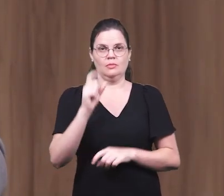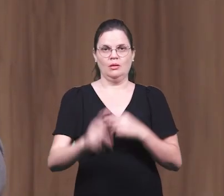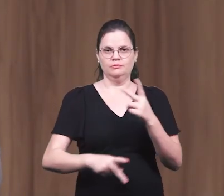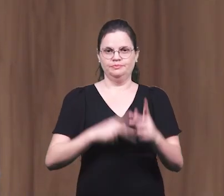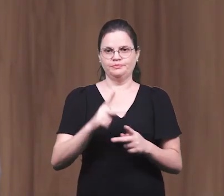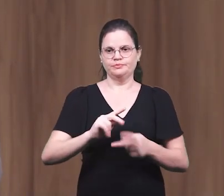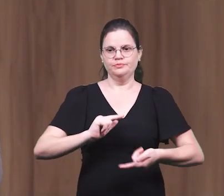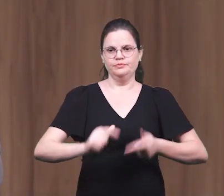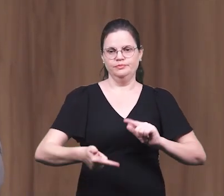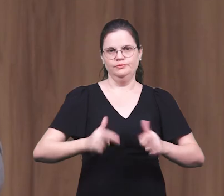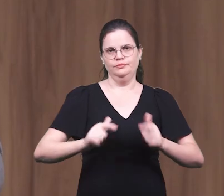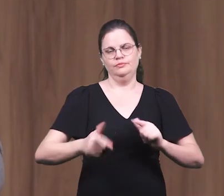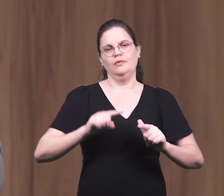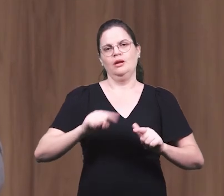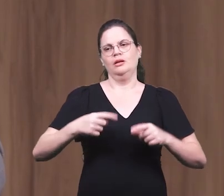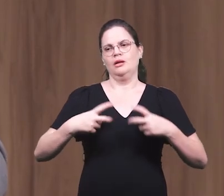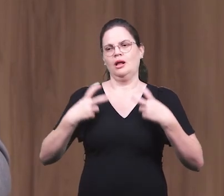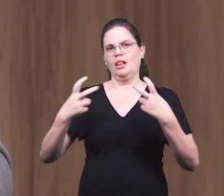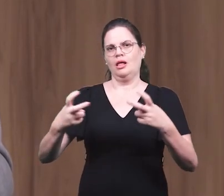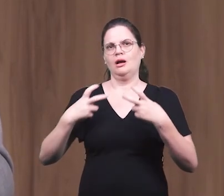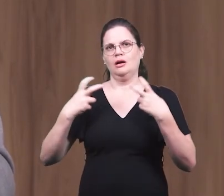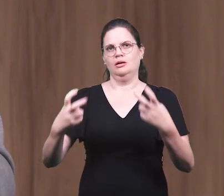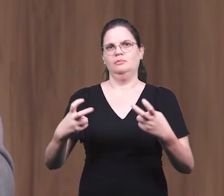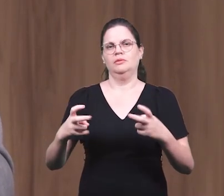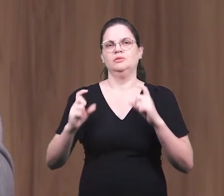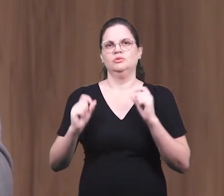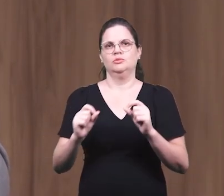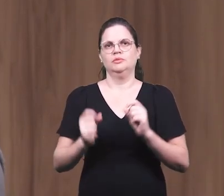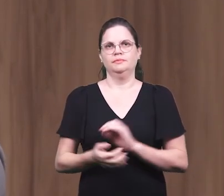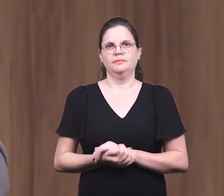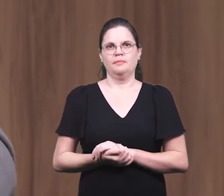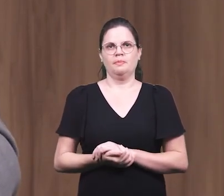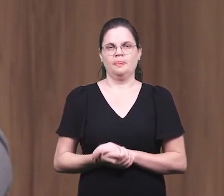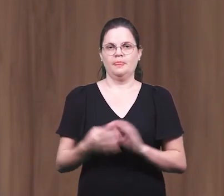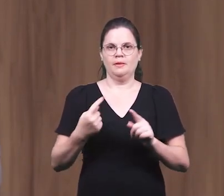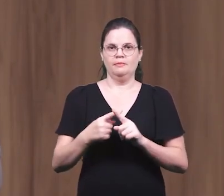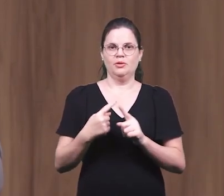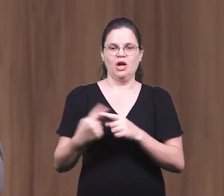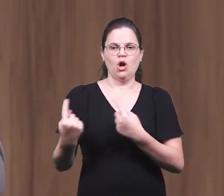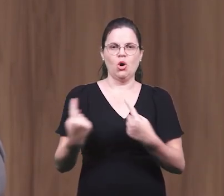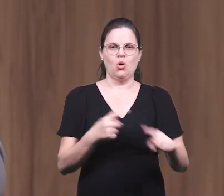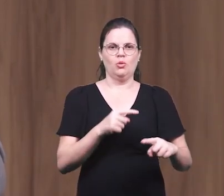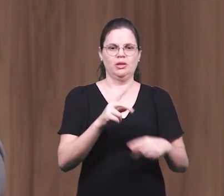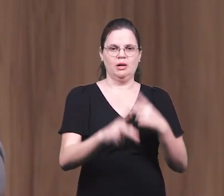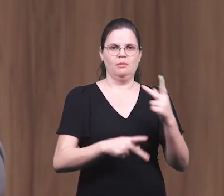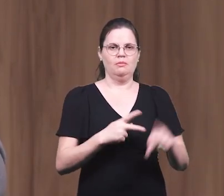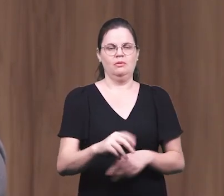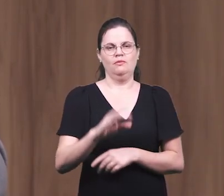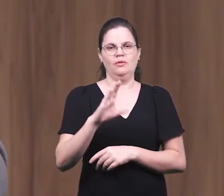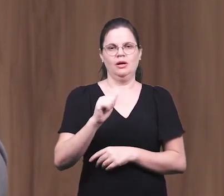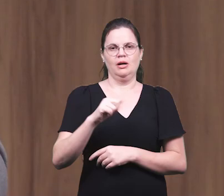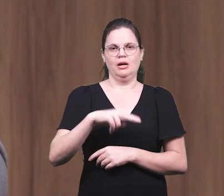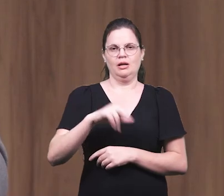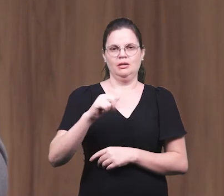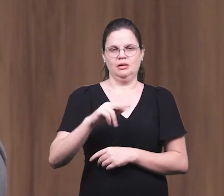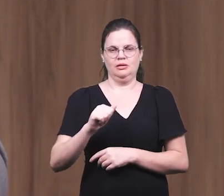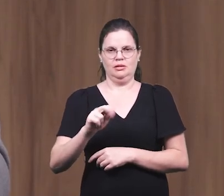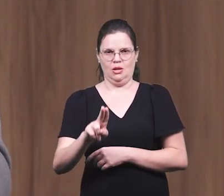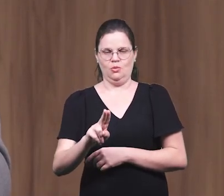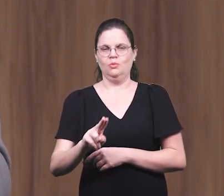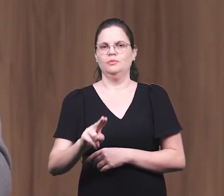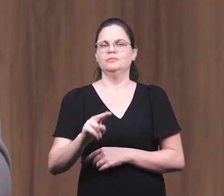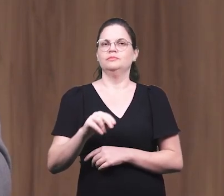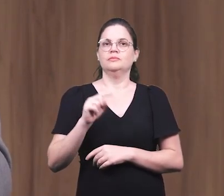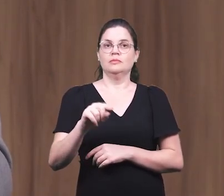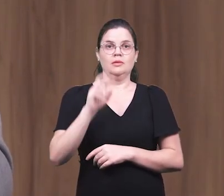Israel clamando contra aqui um povo inicialmente cananeu. E o Senhor entregou esse